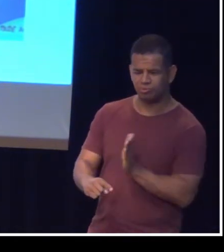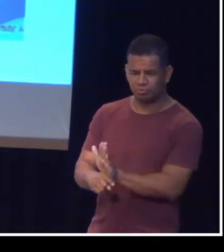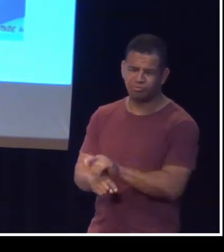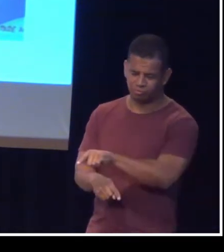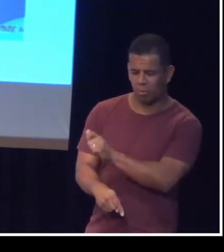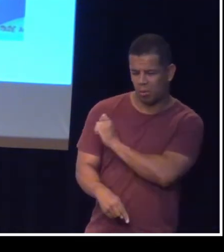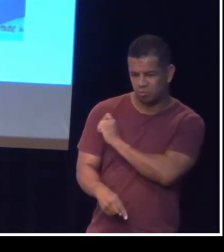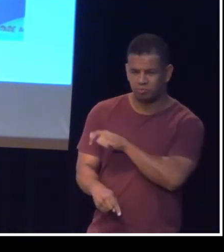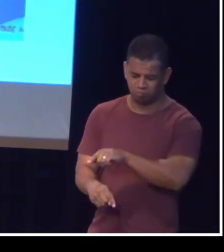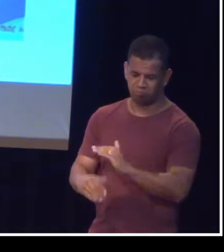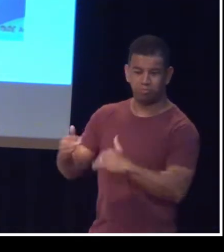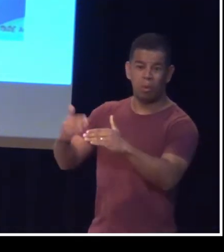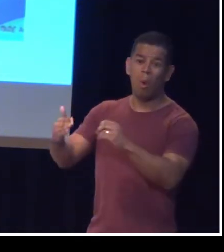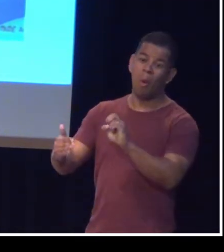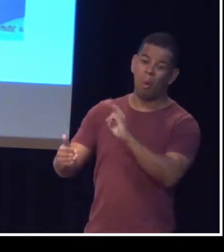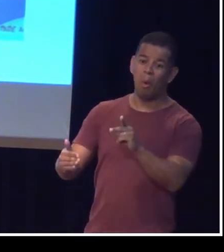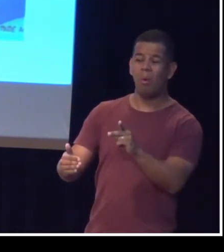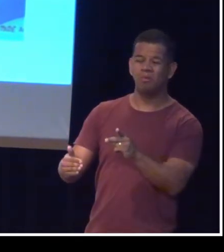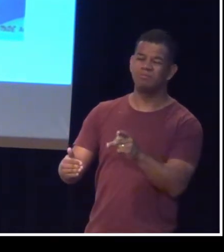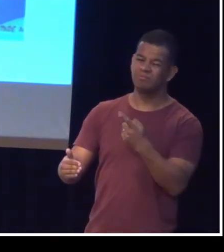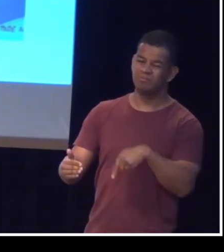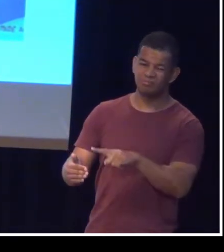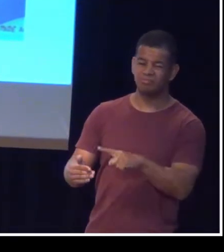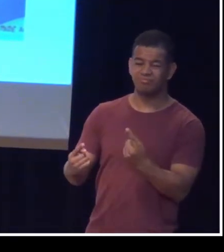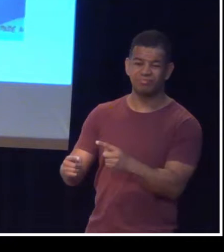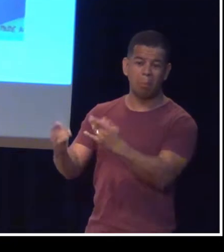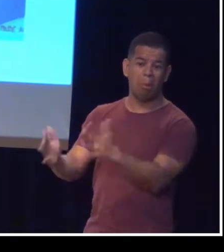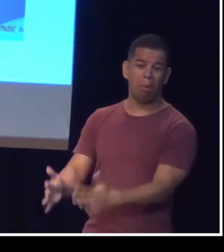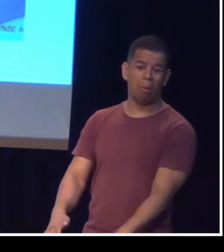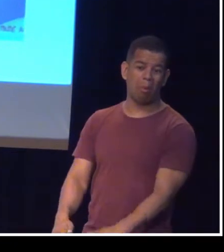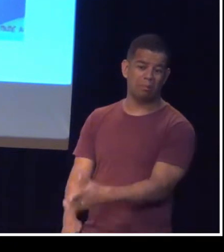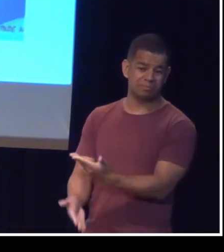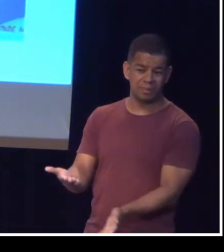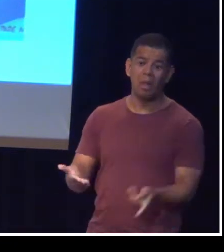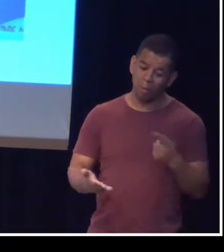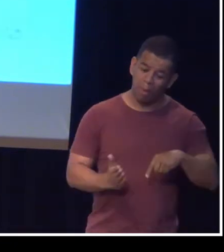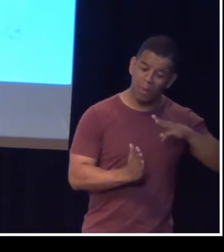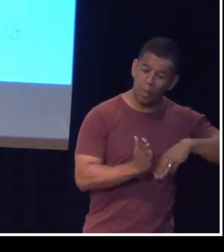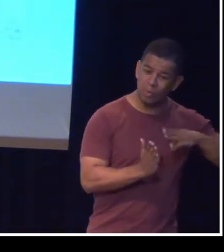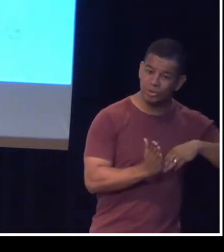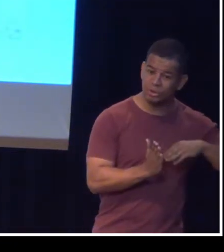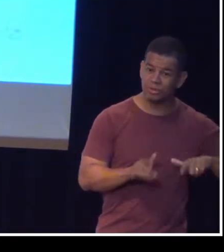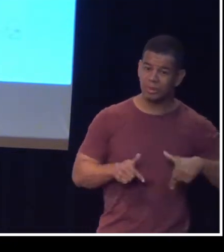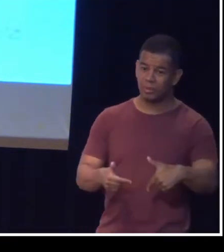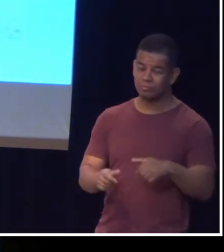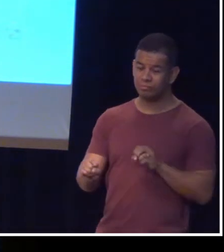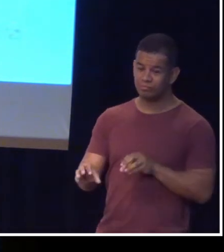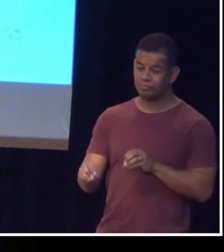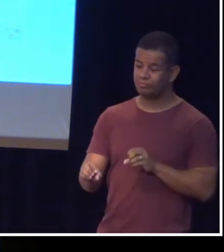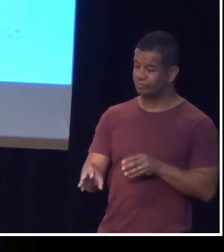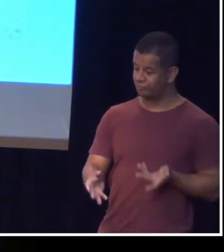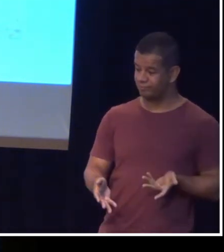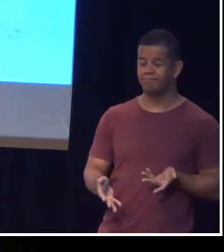gente fala, pelas metodologias que são anotadas, pelas metodologias que a gente aplica em sala de aula. A programática,